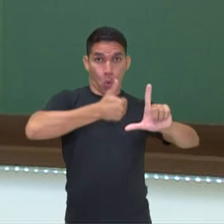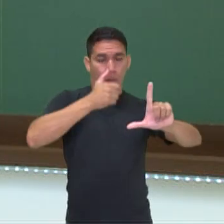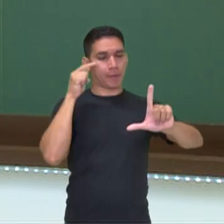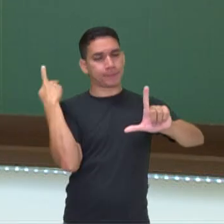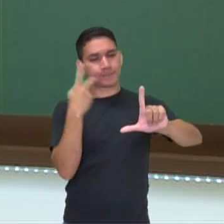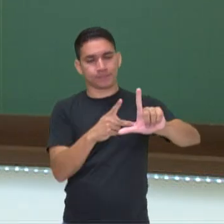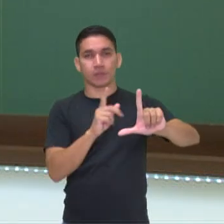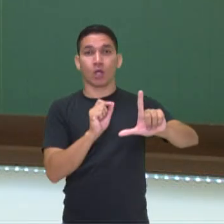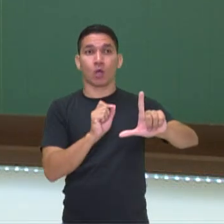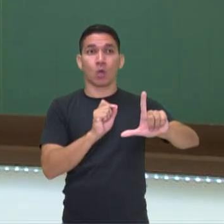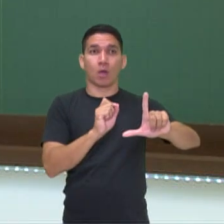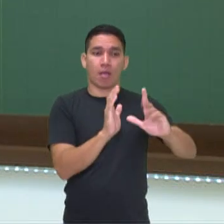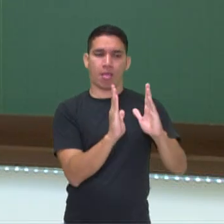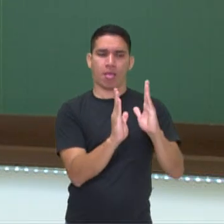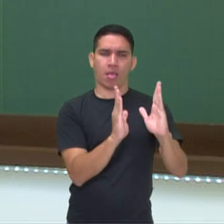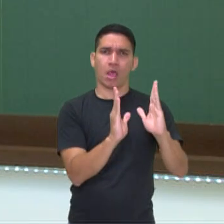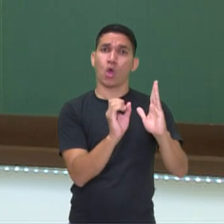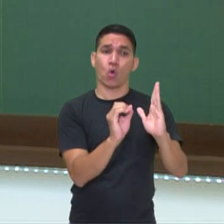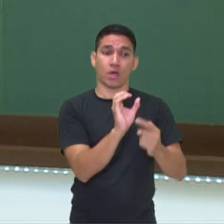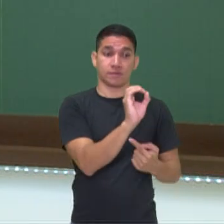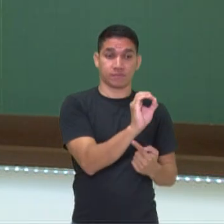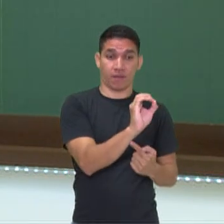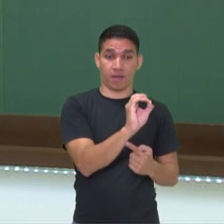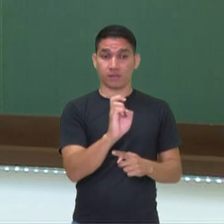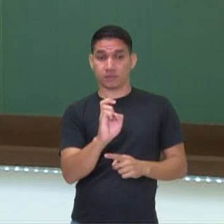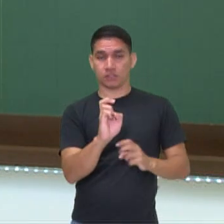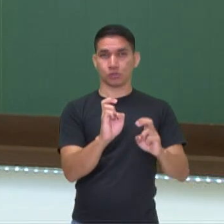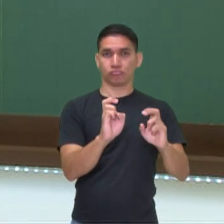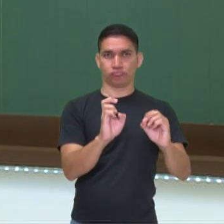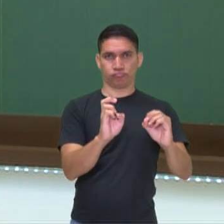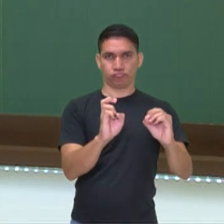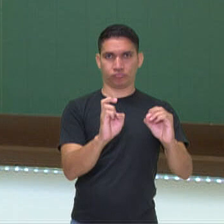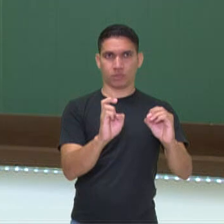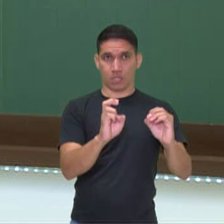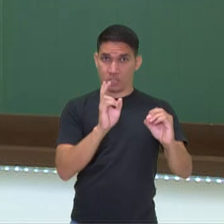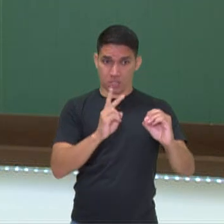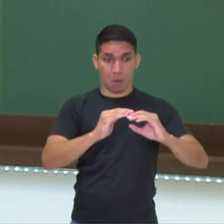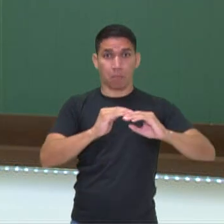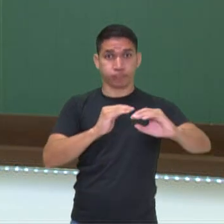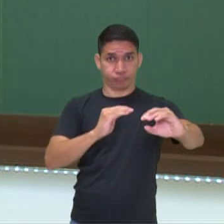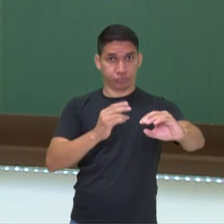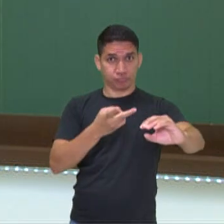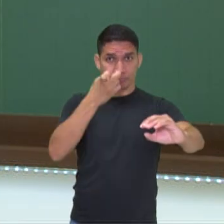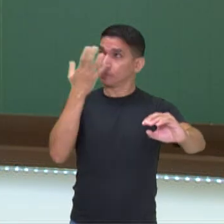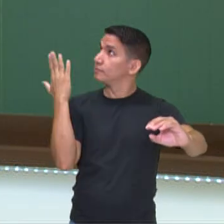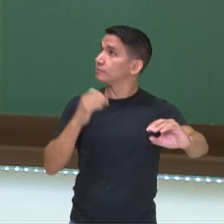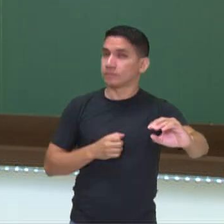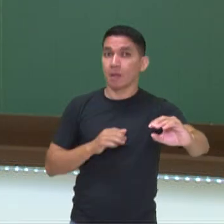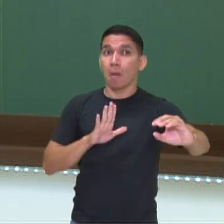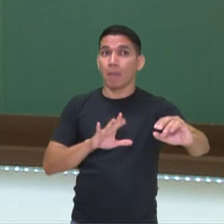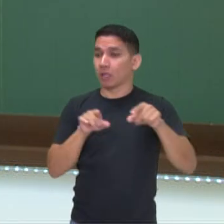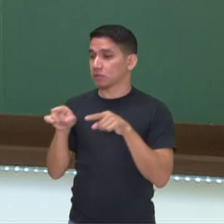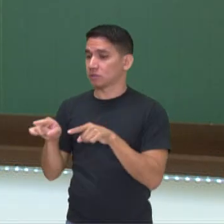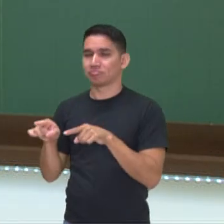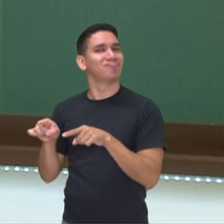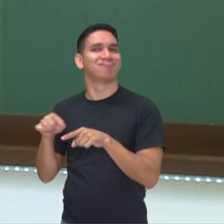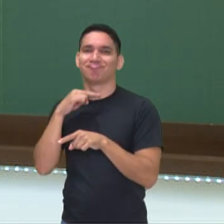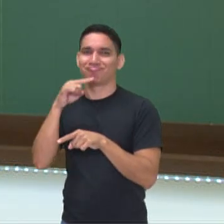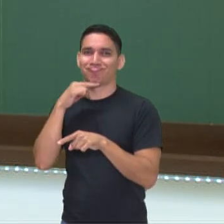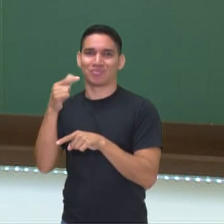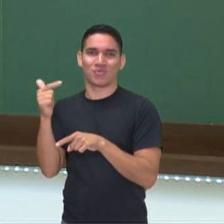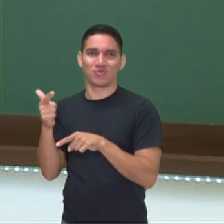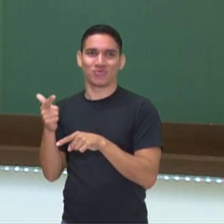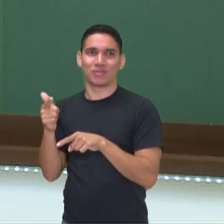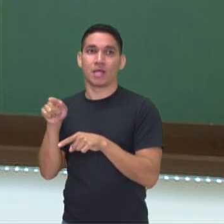primeira parte do intervalo aqui, ó, entre 0 e 5. Aqui tá constante, não tá? Mas aqui não tá. Olha só,